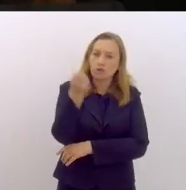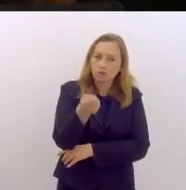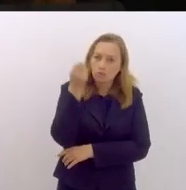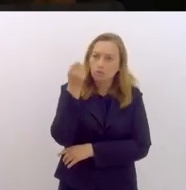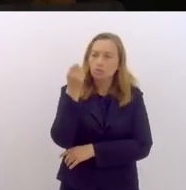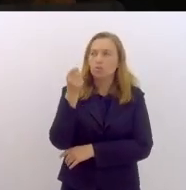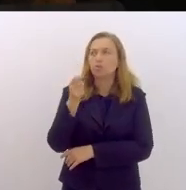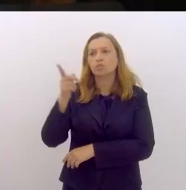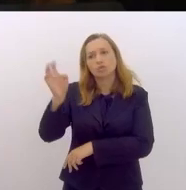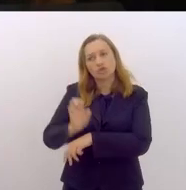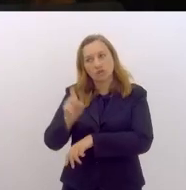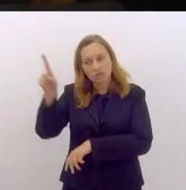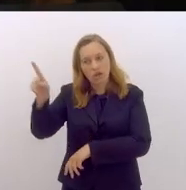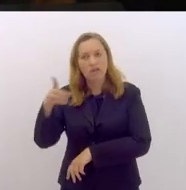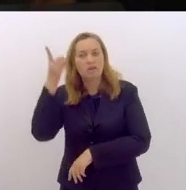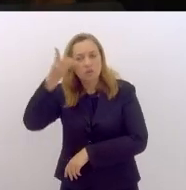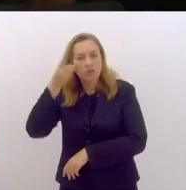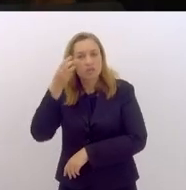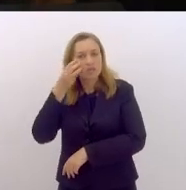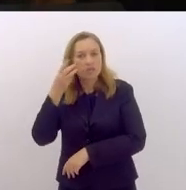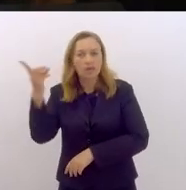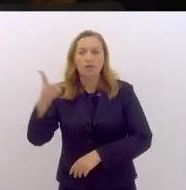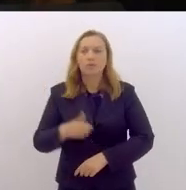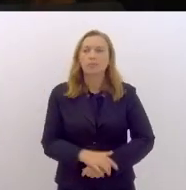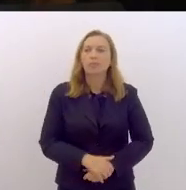inclusive, deputado Valdec,